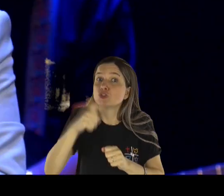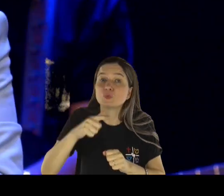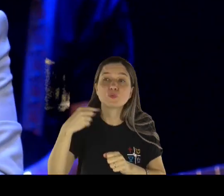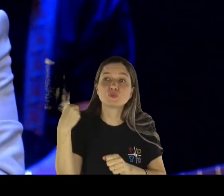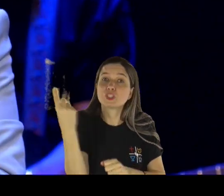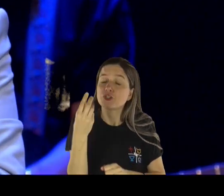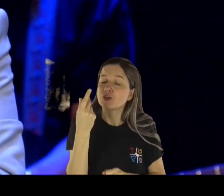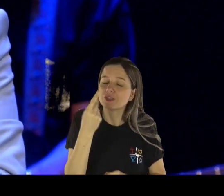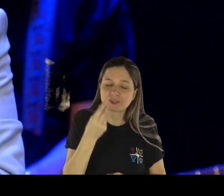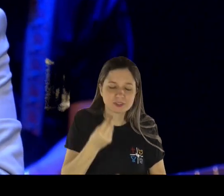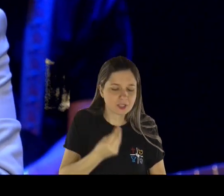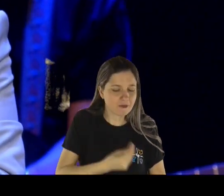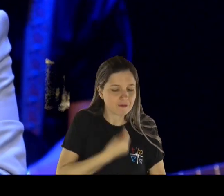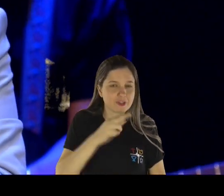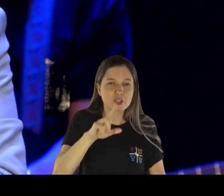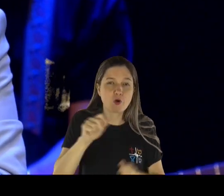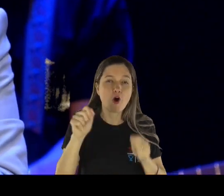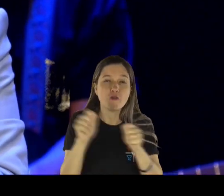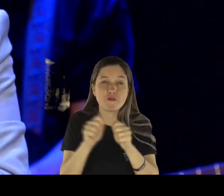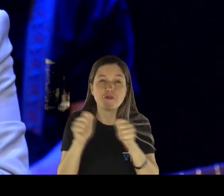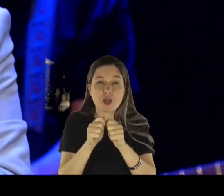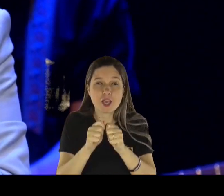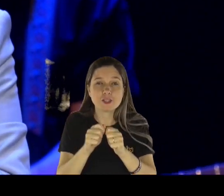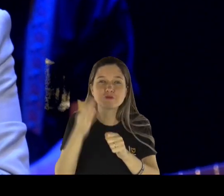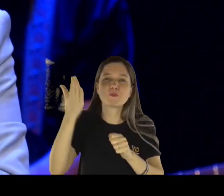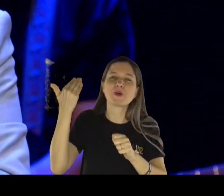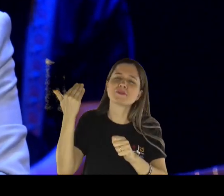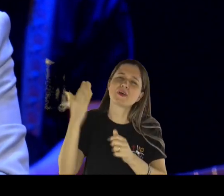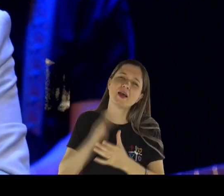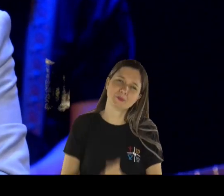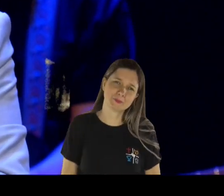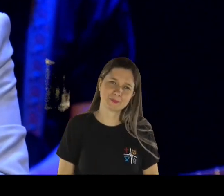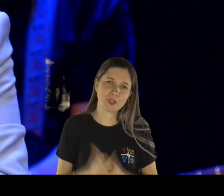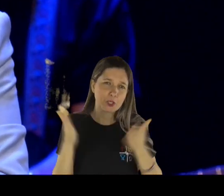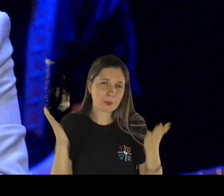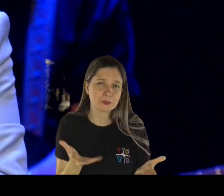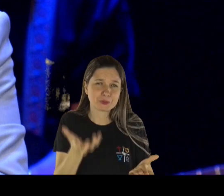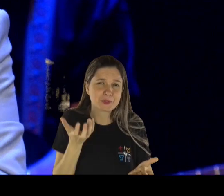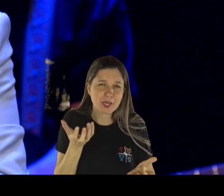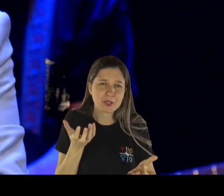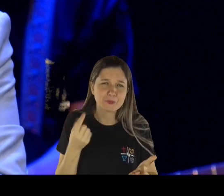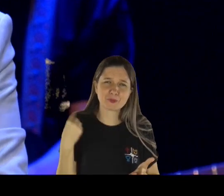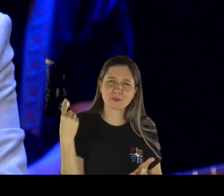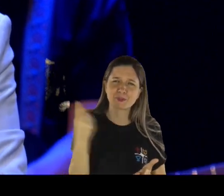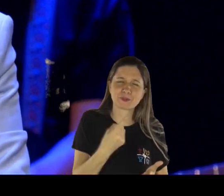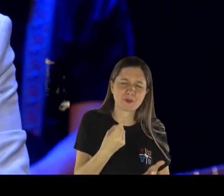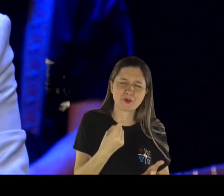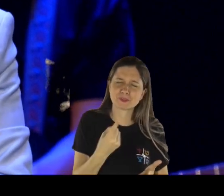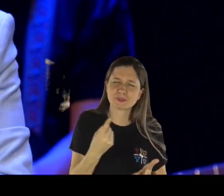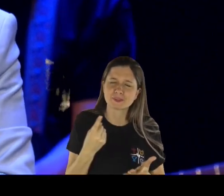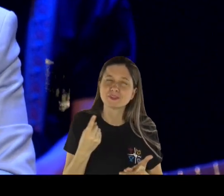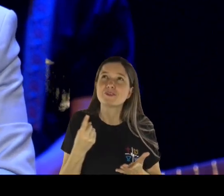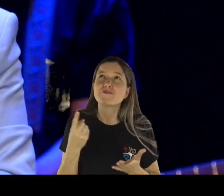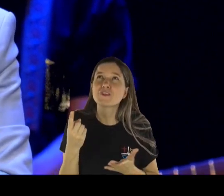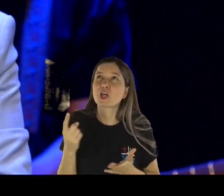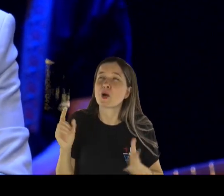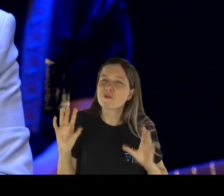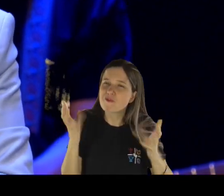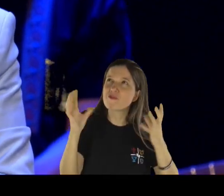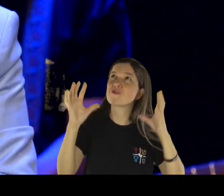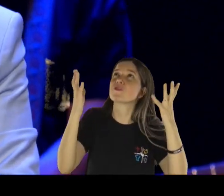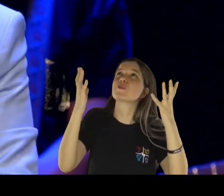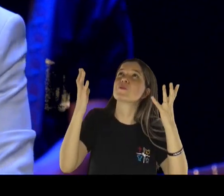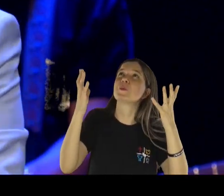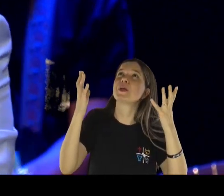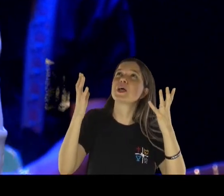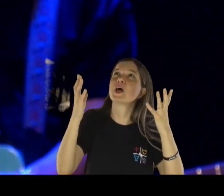celebrássemos a vitória de Jesus na cruz do Calvário. Está no controle. O inferno